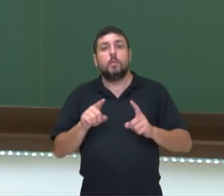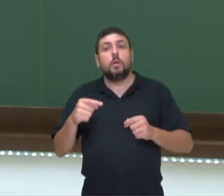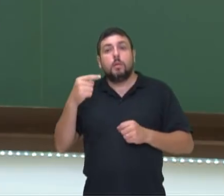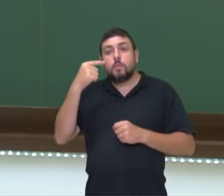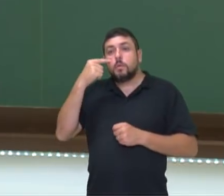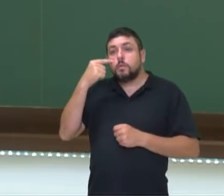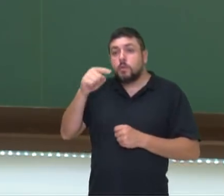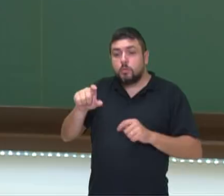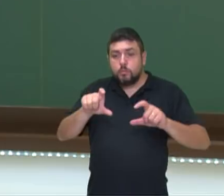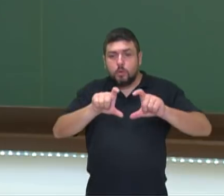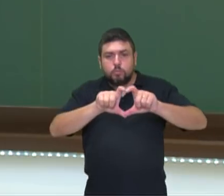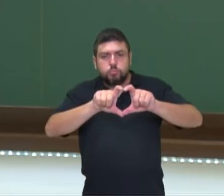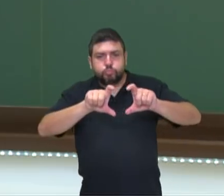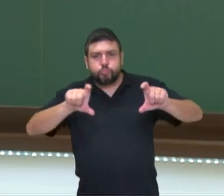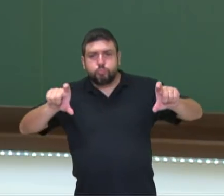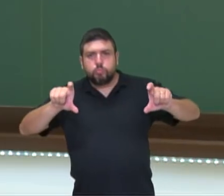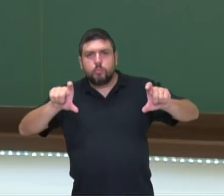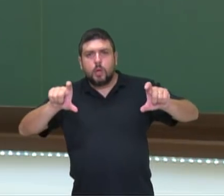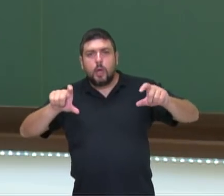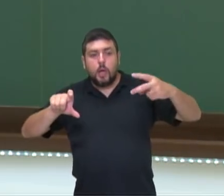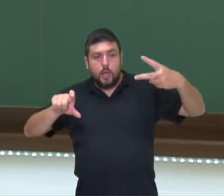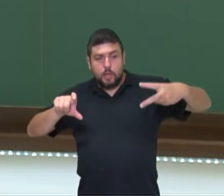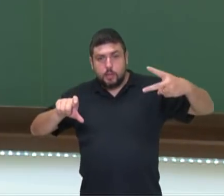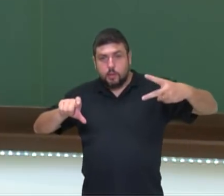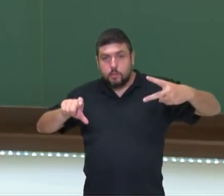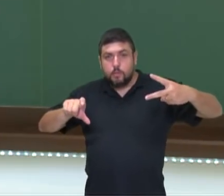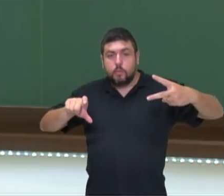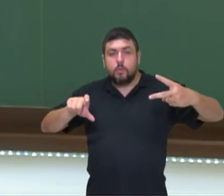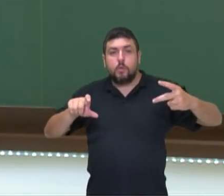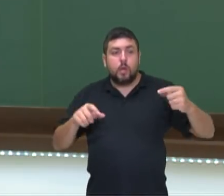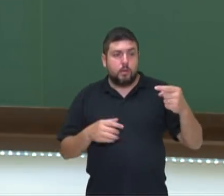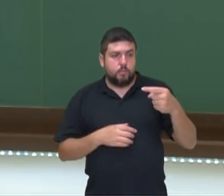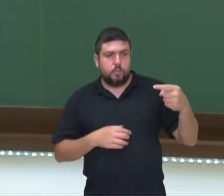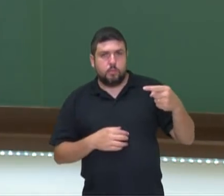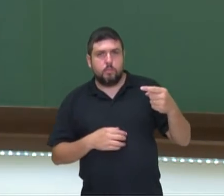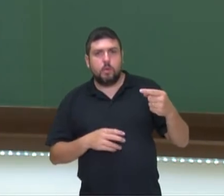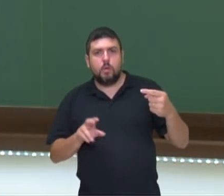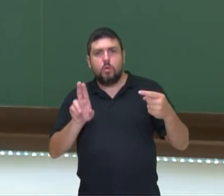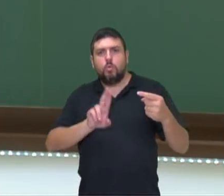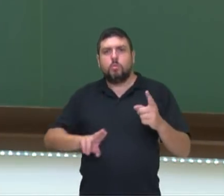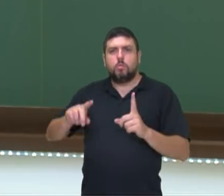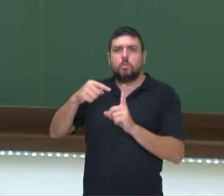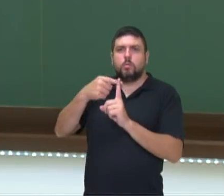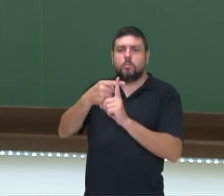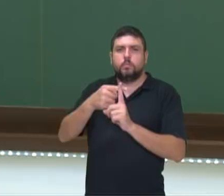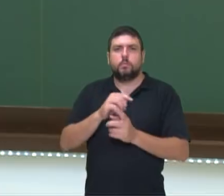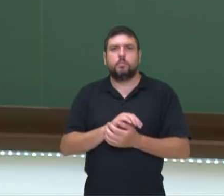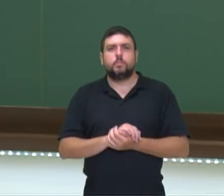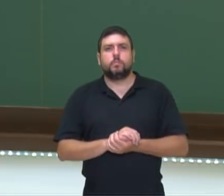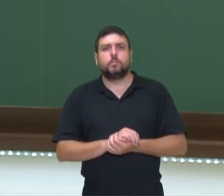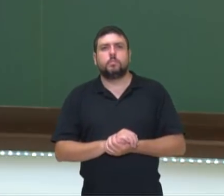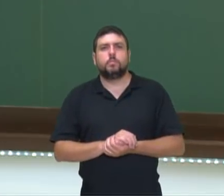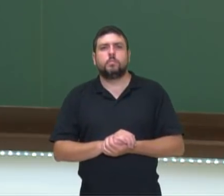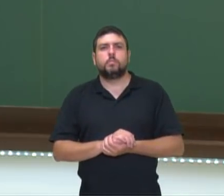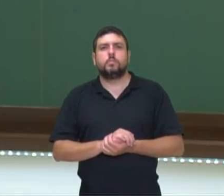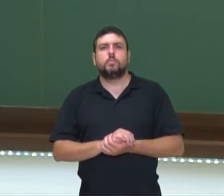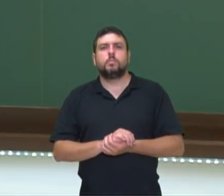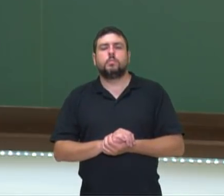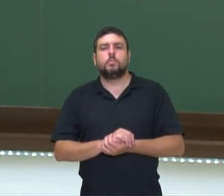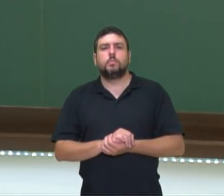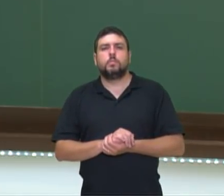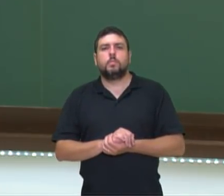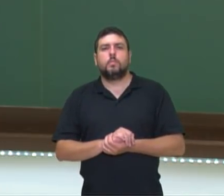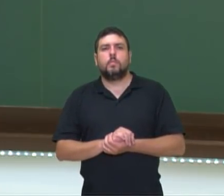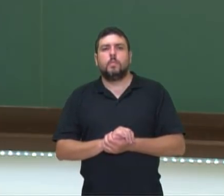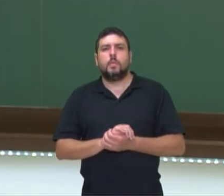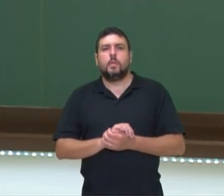subtraindo, embora é uma operação de subtração, eu vou usar uma soma. Vamos ver? Olha lá. Aqui eu tenho a